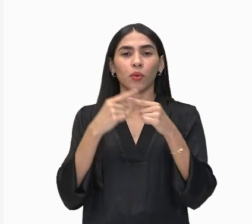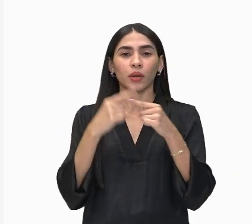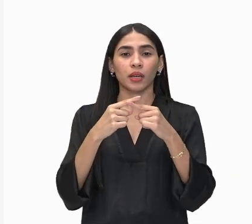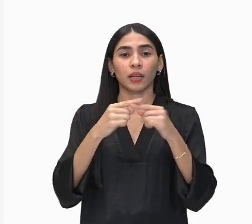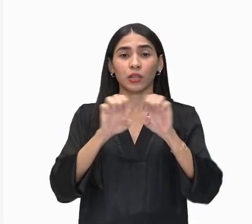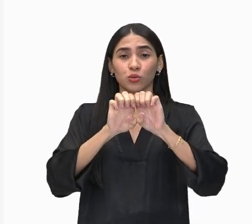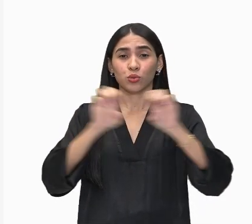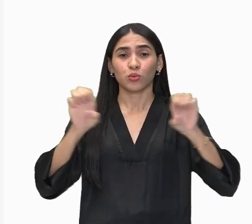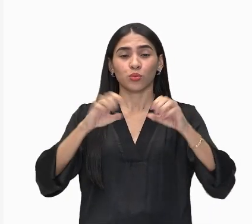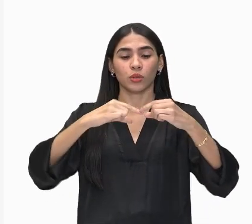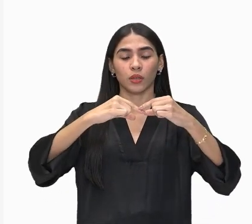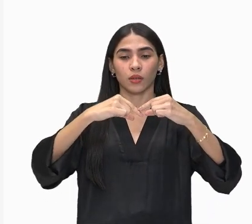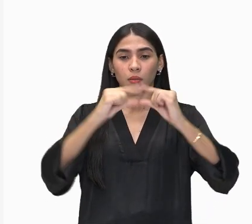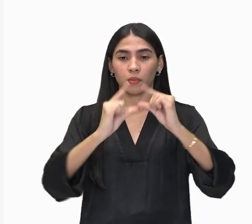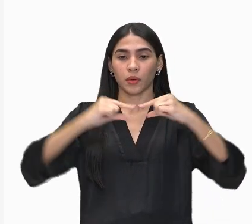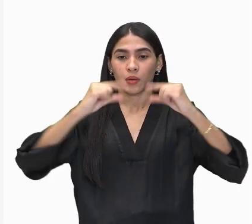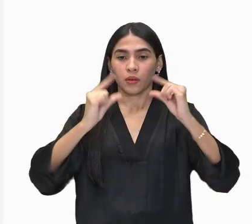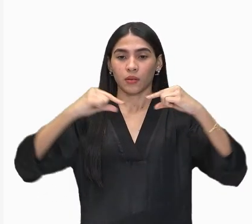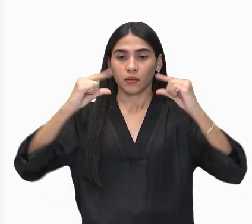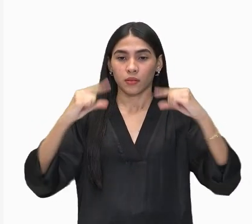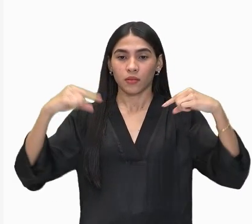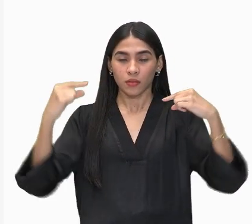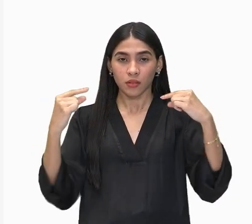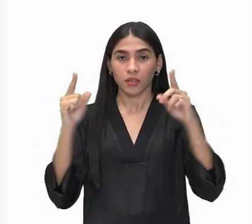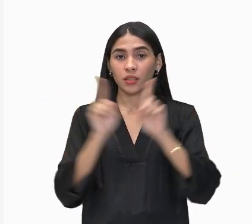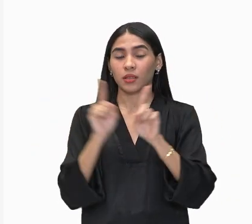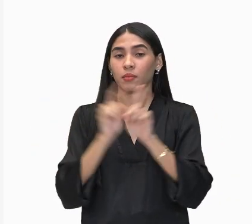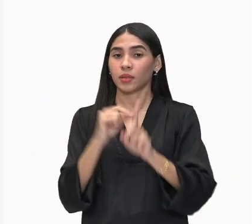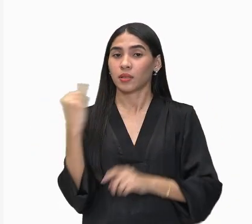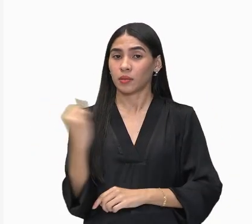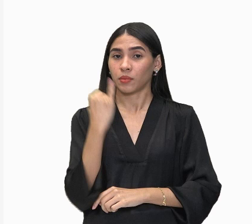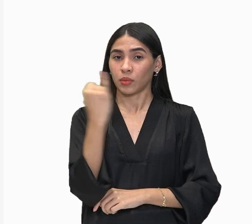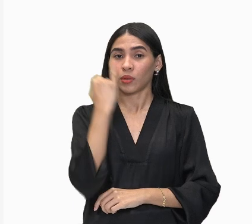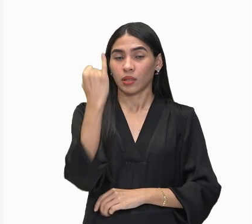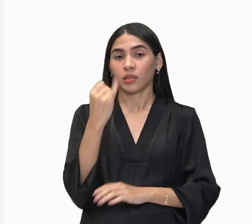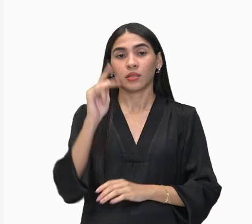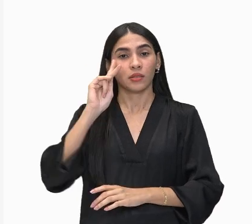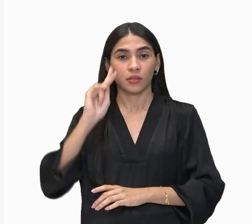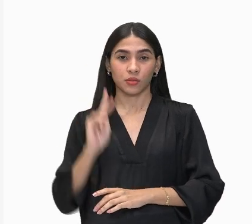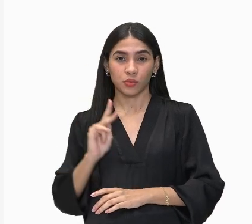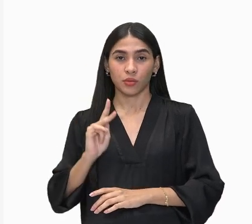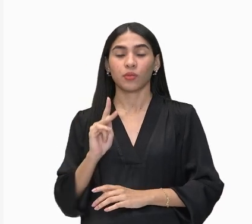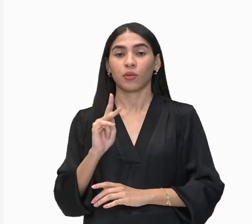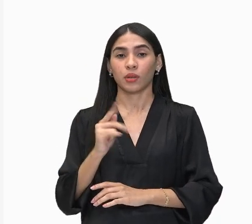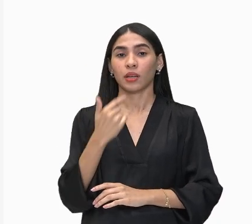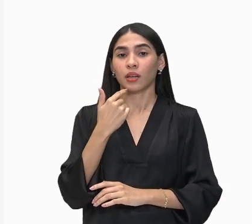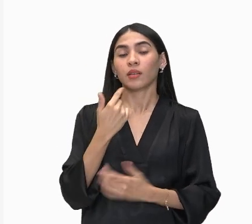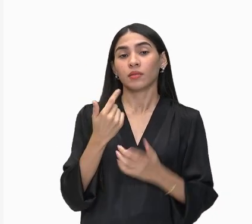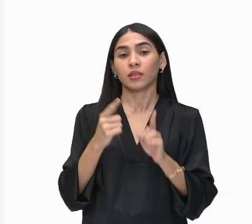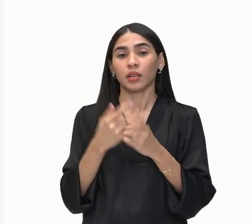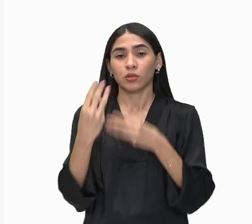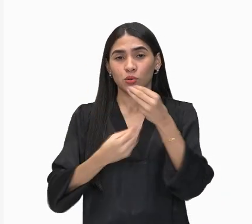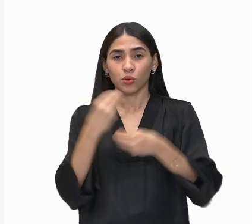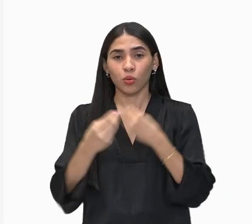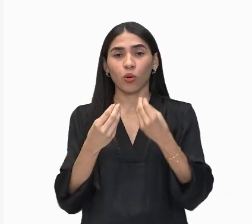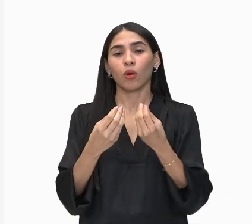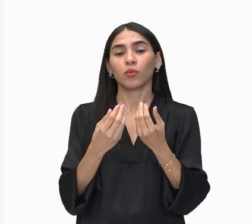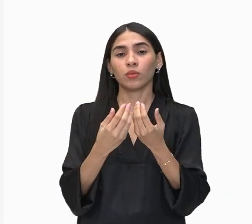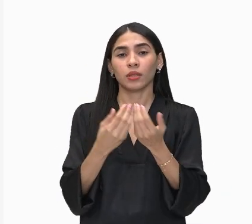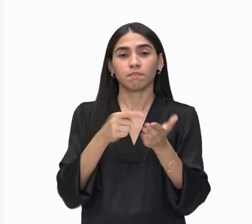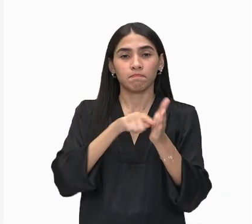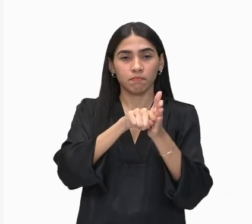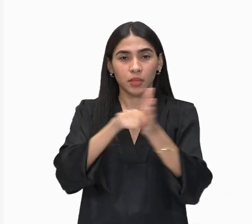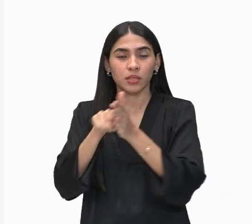que é o corpo mole, e demonstra a importância da história, da língua e da compreensão dos termos